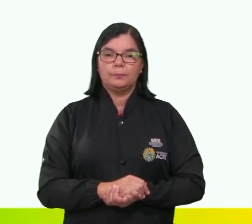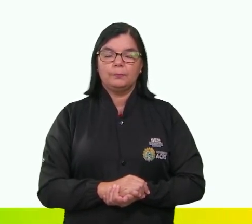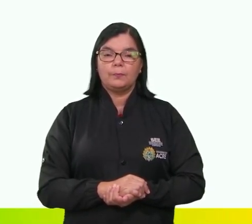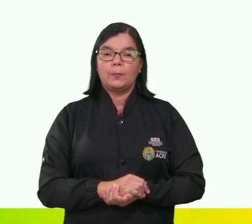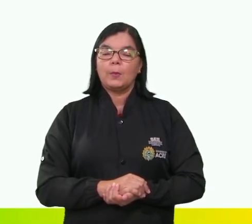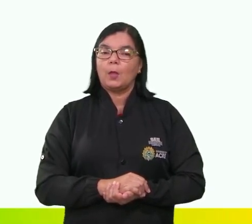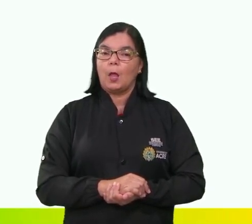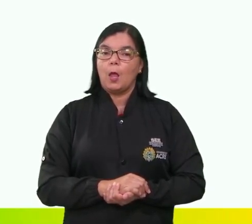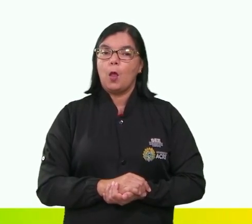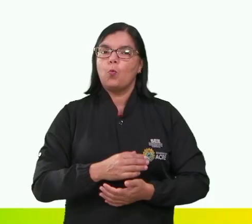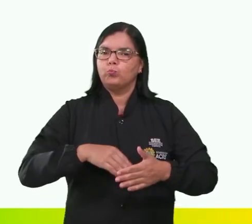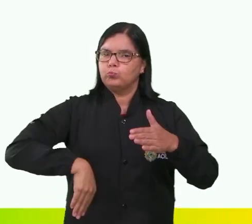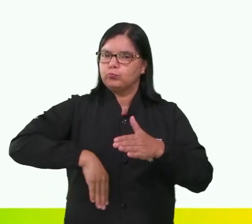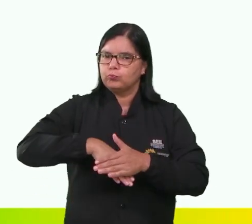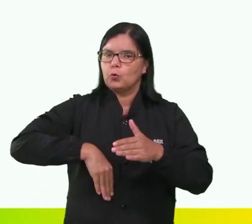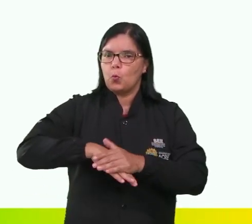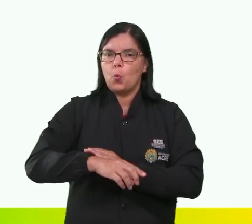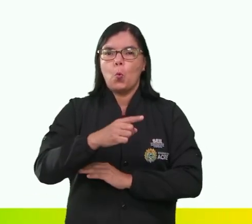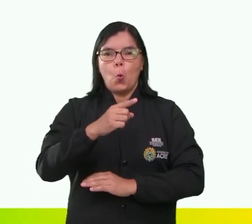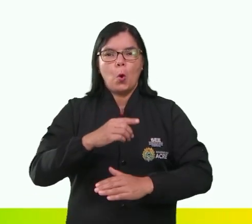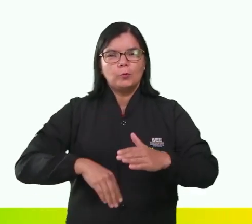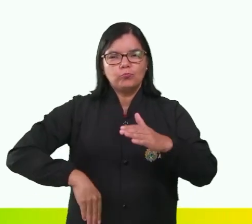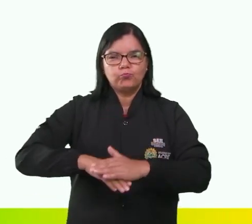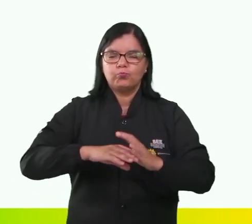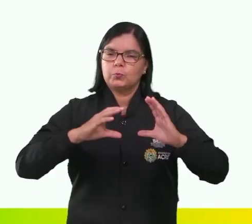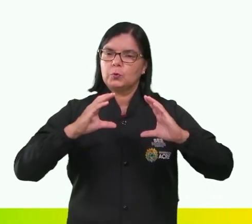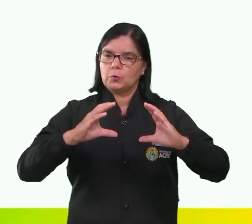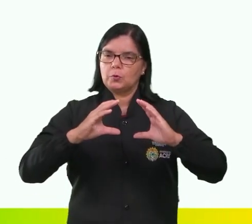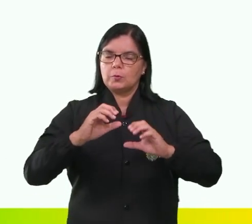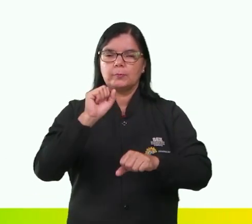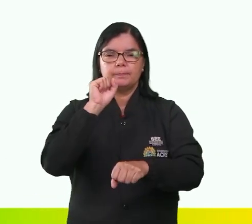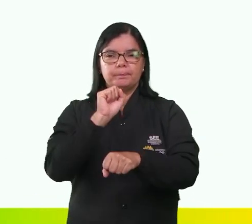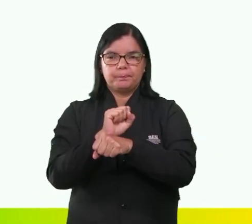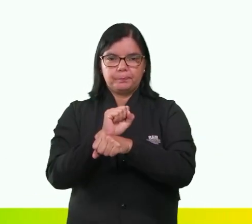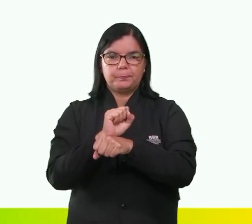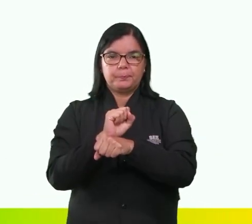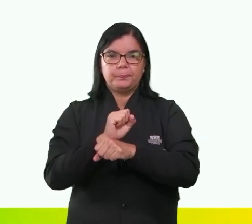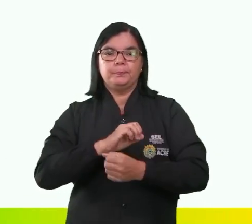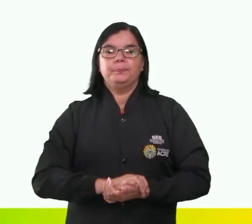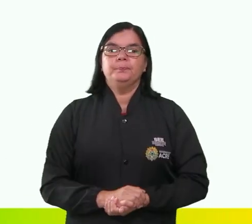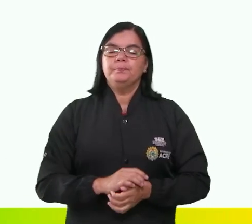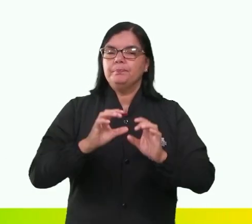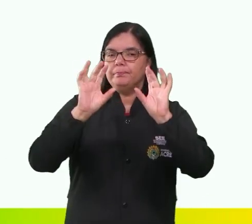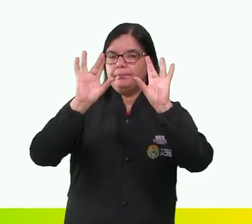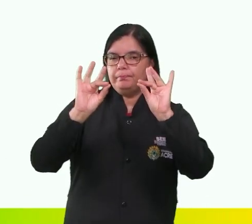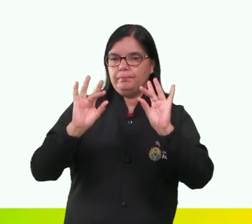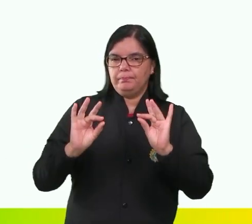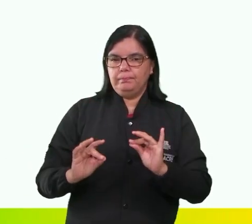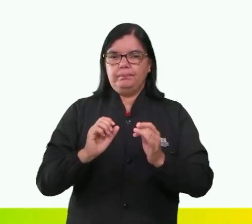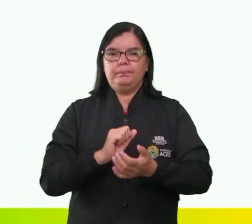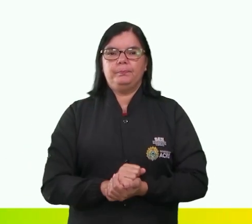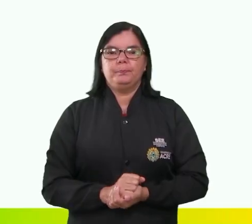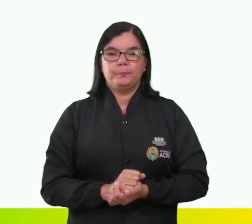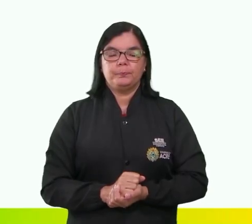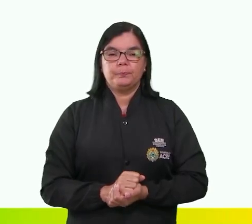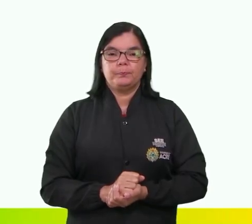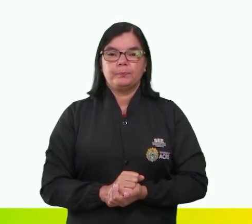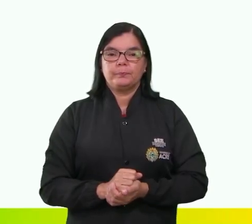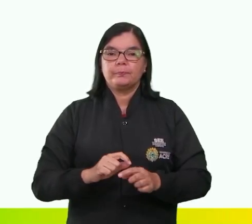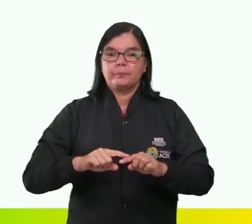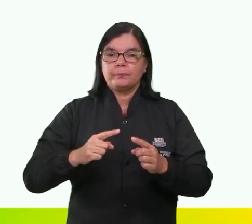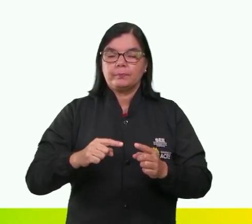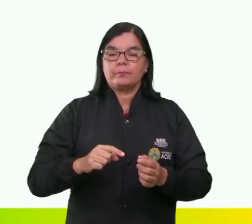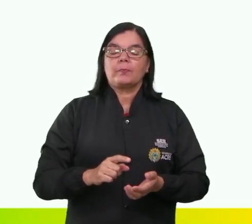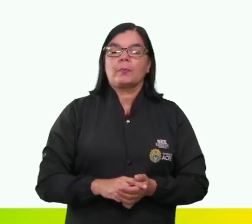Em um jogo de futebol, um jogador chuta uma bola parada que descreve uma parábola até